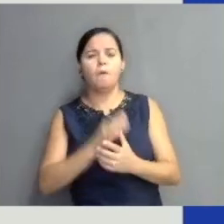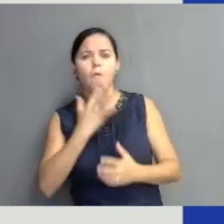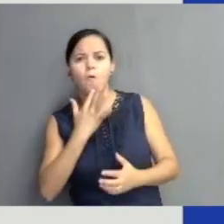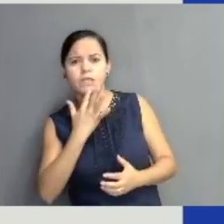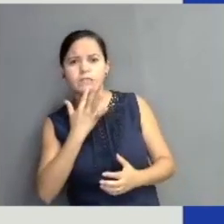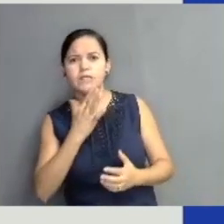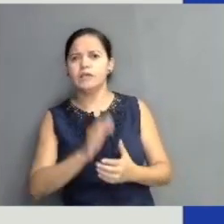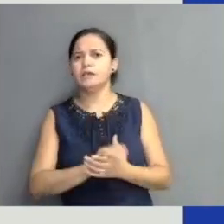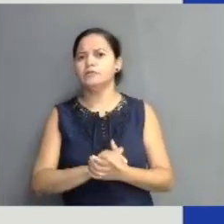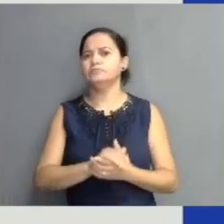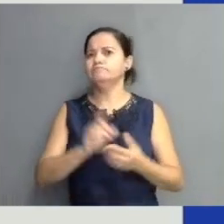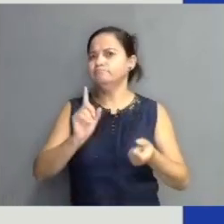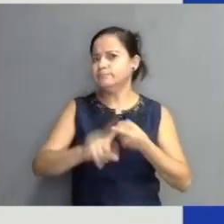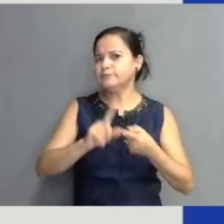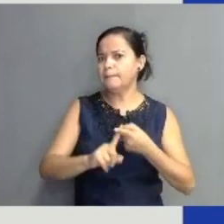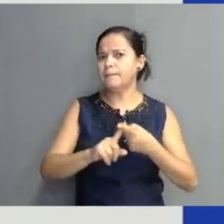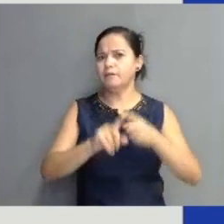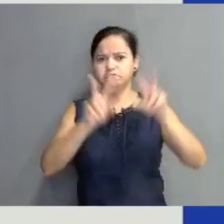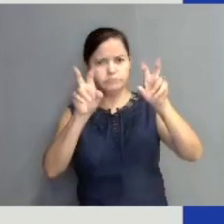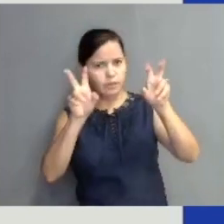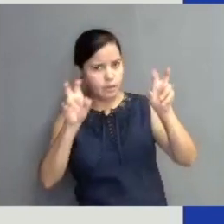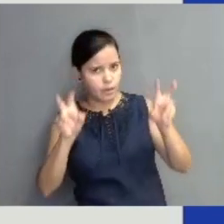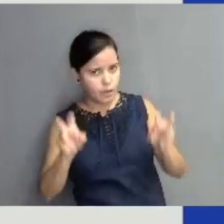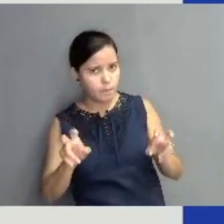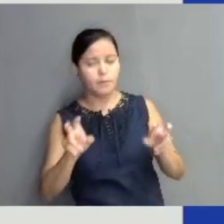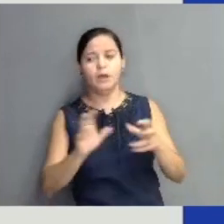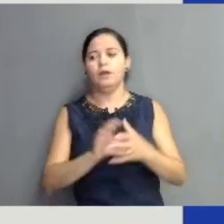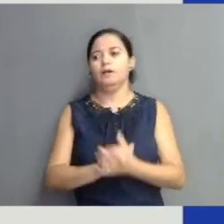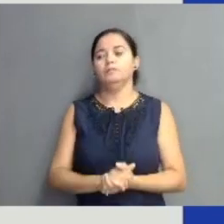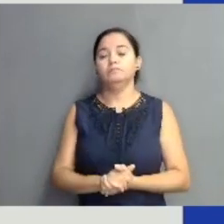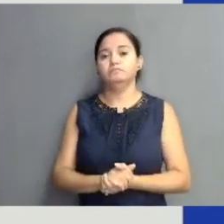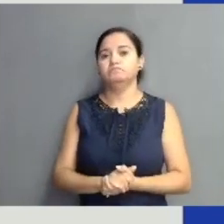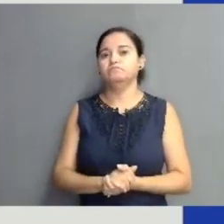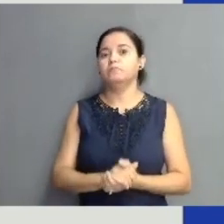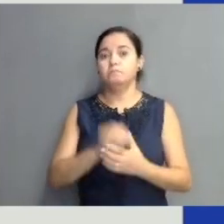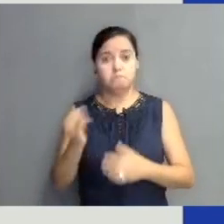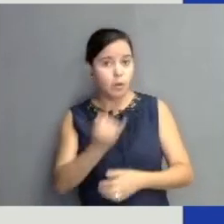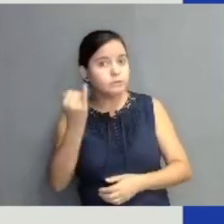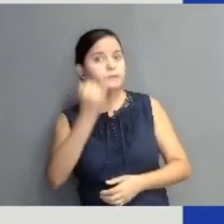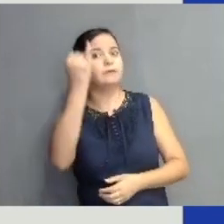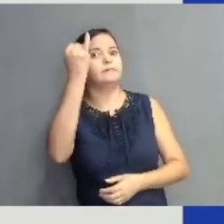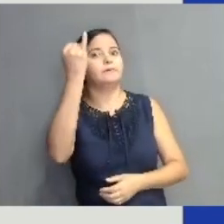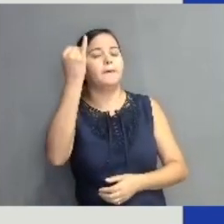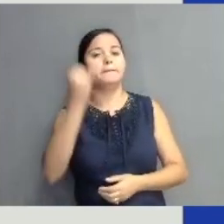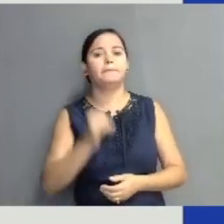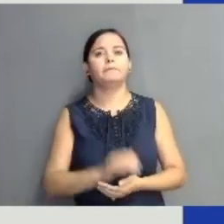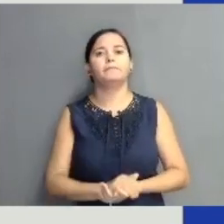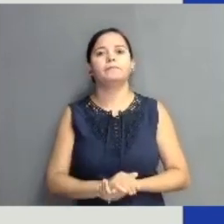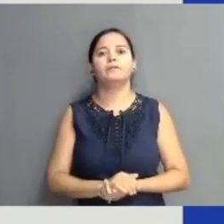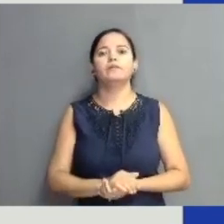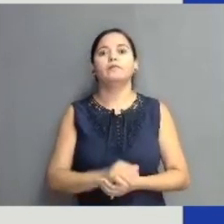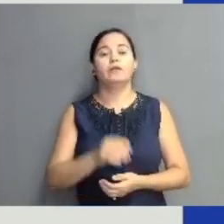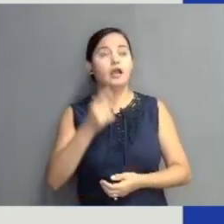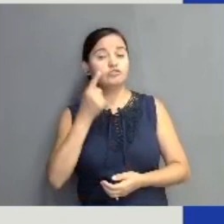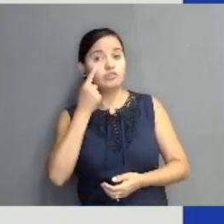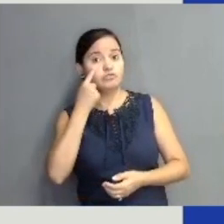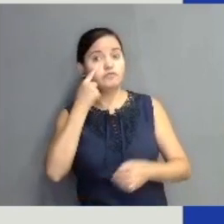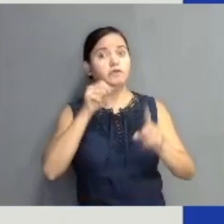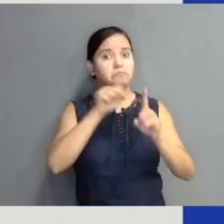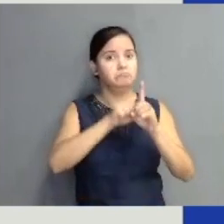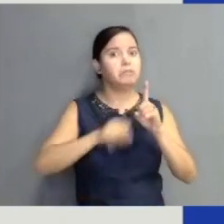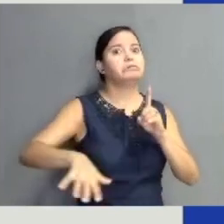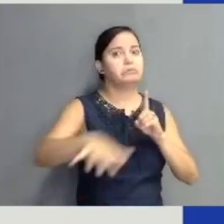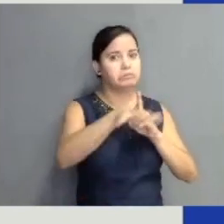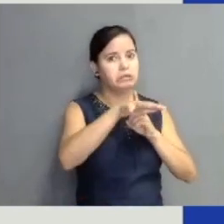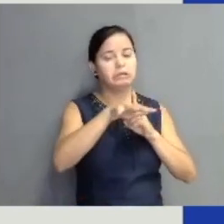e trazer algumas temáticas, né? Algumas temáticas aí bem importantes que circundam a nossa sociedade.